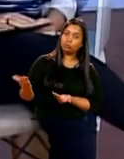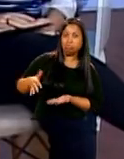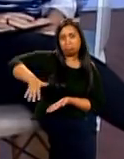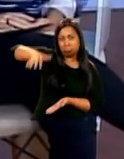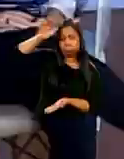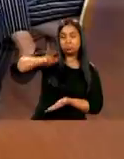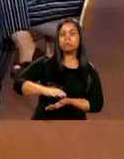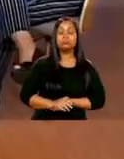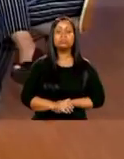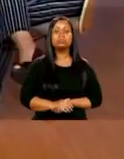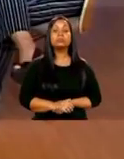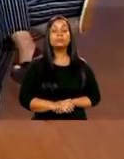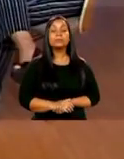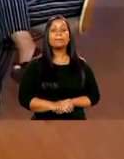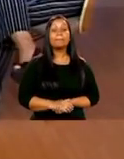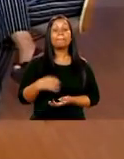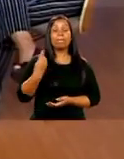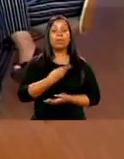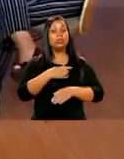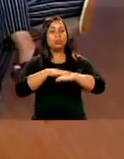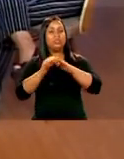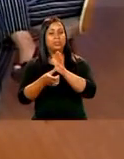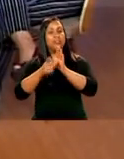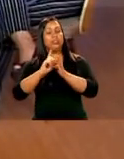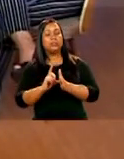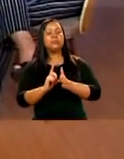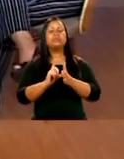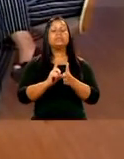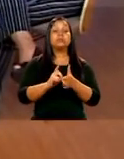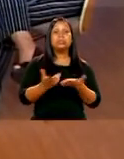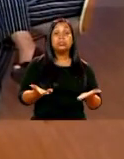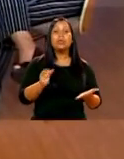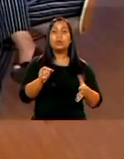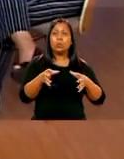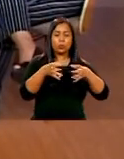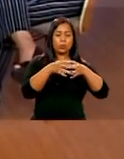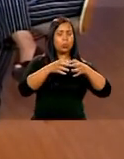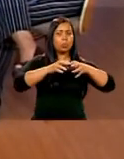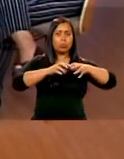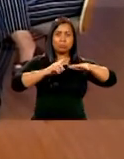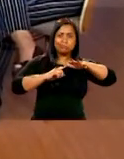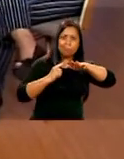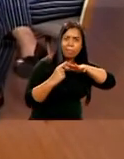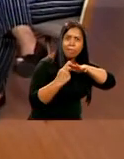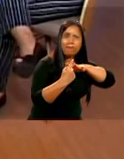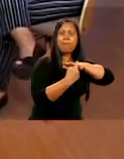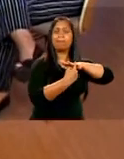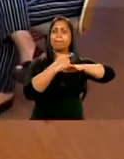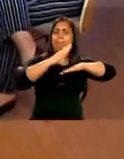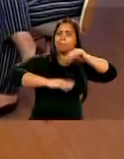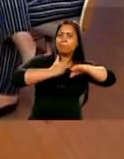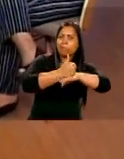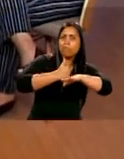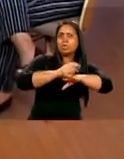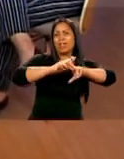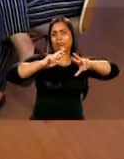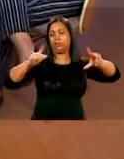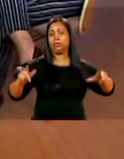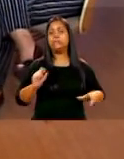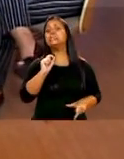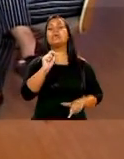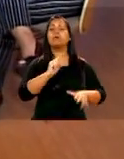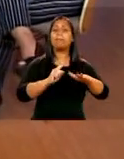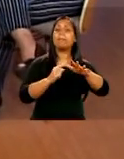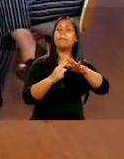equilibrado. Bem equilibrado. Né? A gente estava conversando um pouquinho antes que é uma equipe multidisciplinar, é isso? Quem é essa